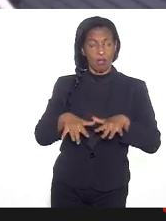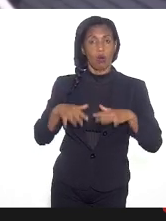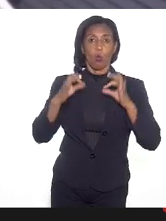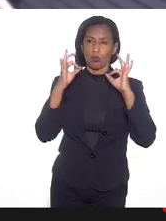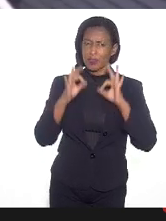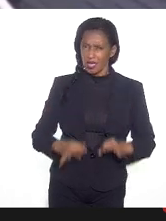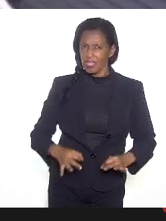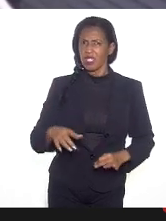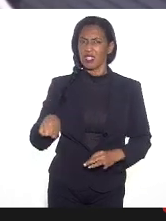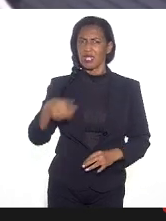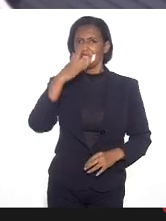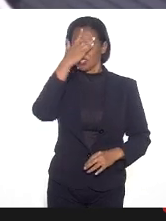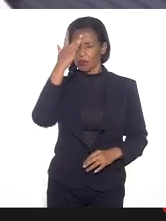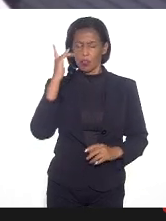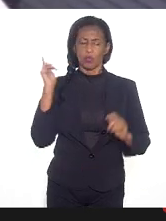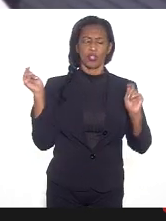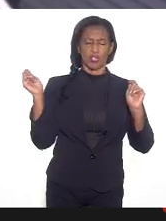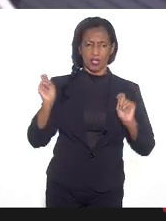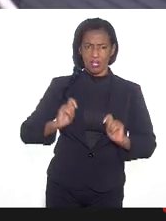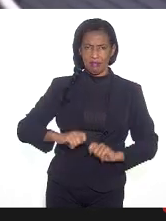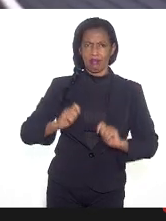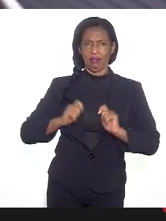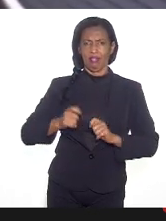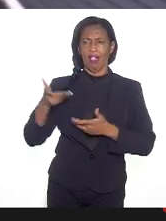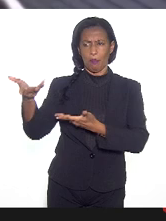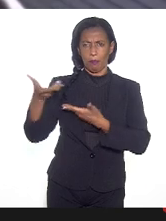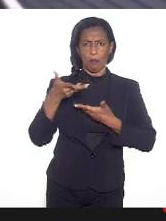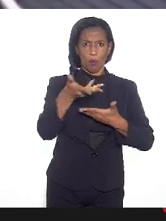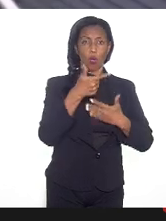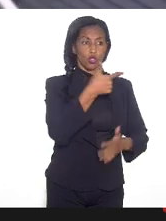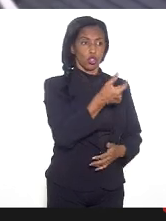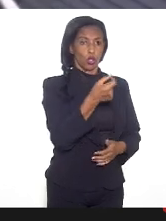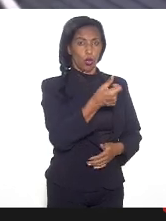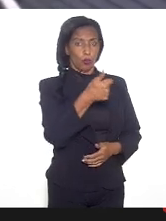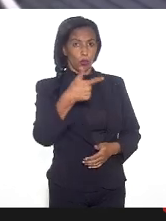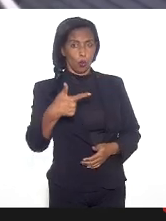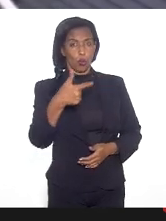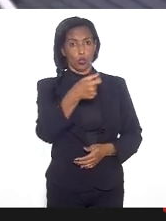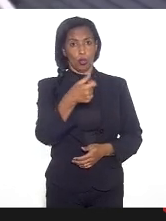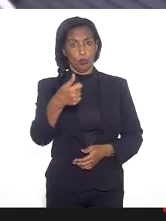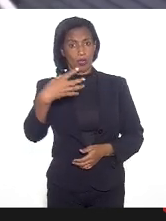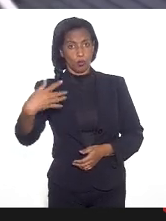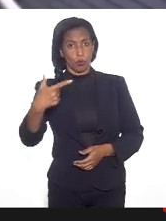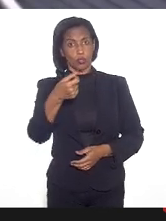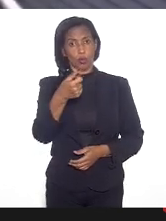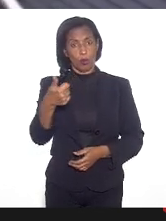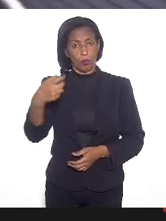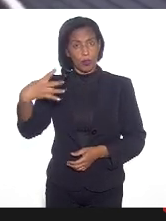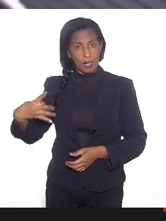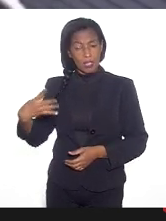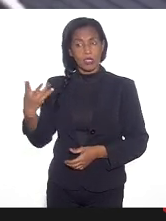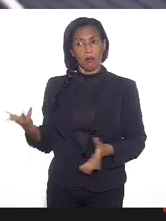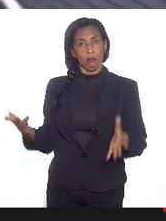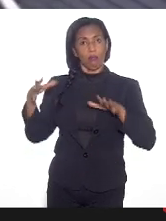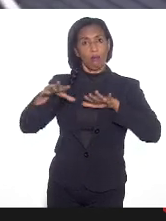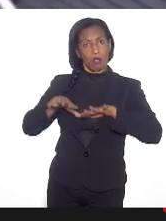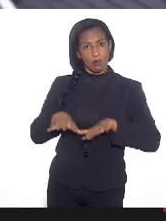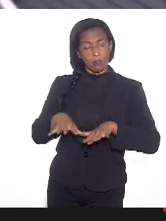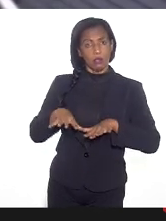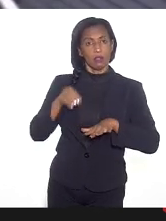essas pessoas que têm a possibilidade de convocação de 2012, 2014 e 2015 estarão